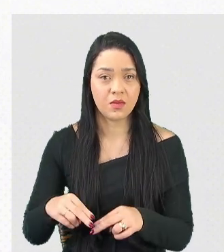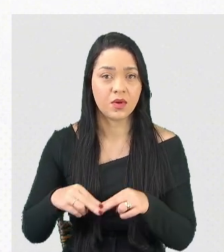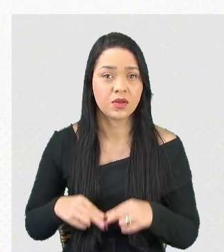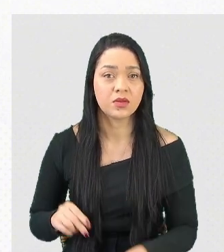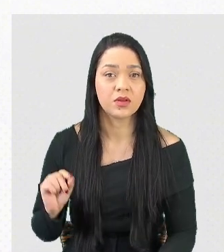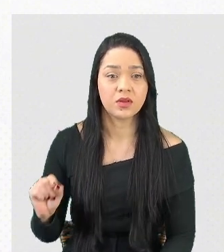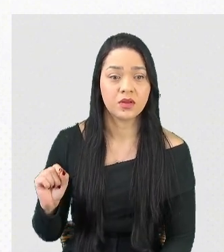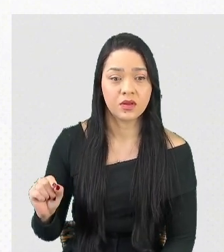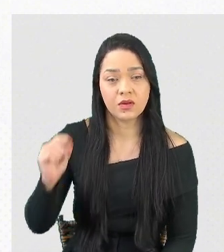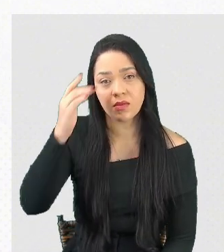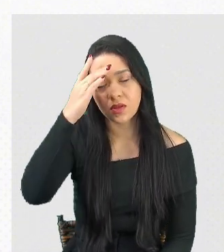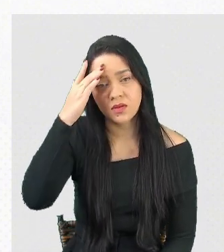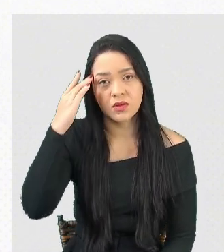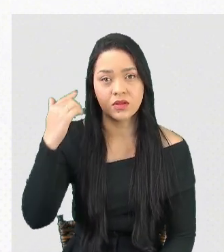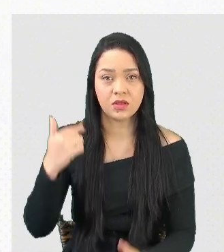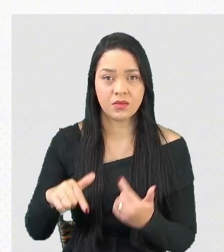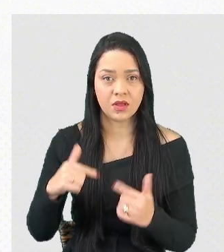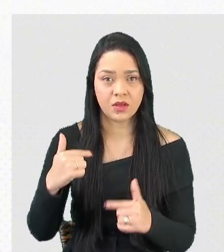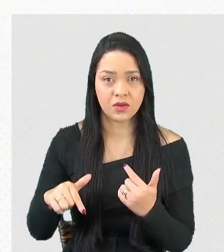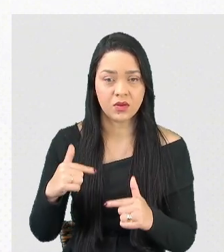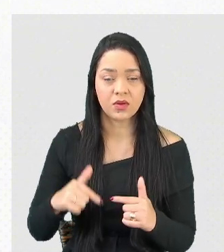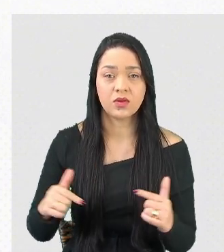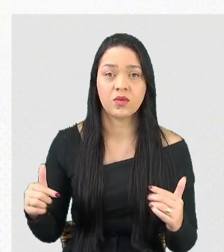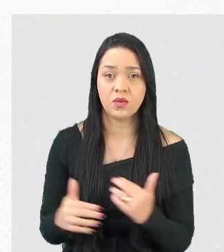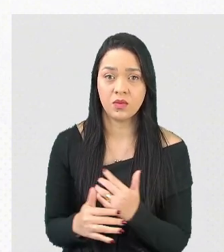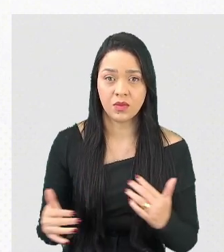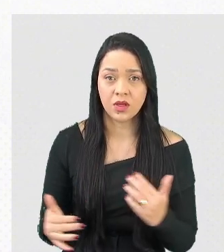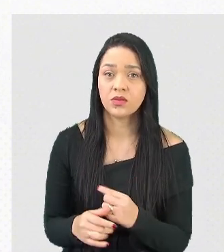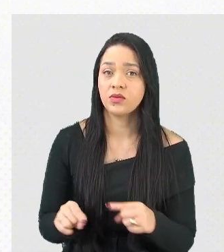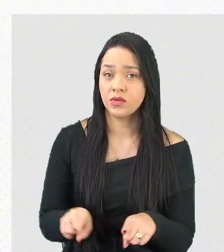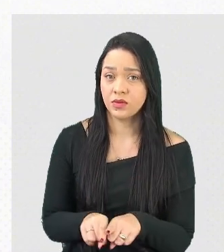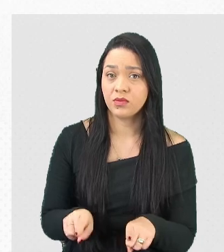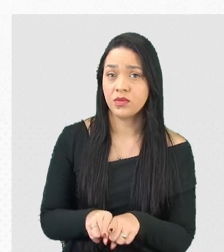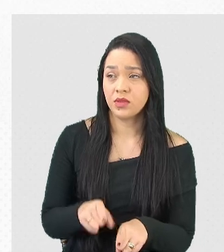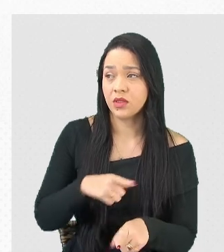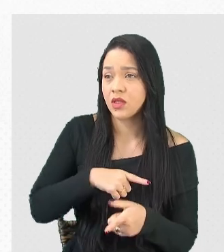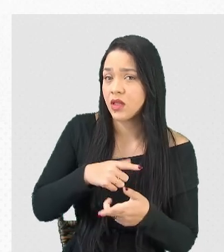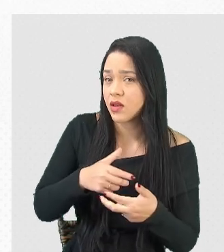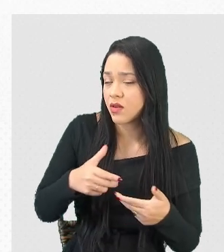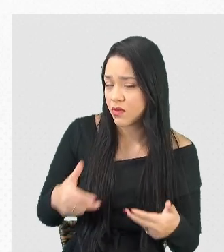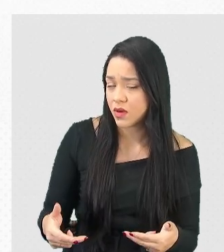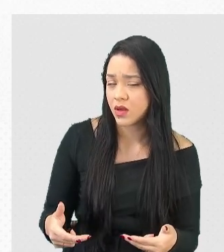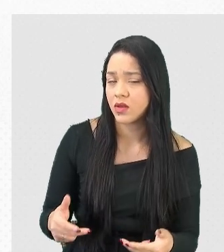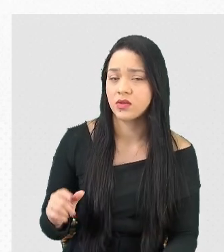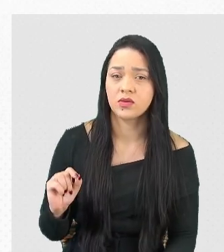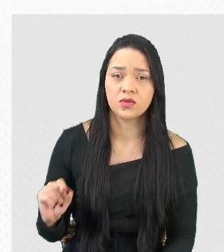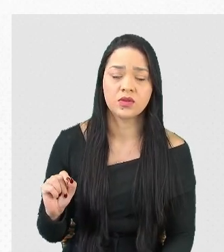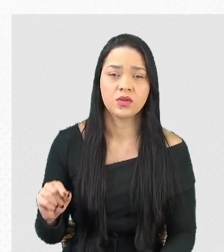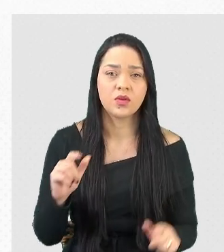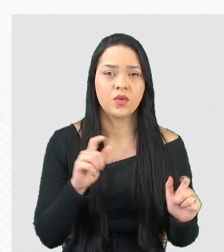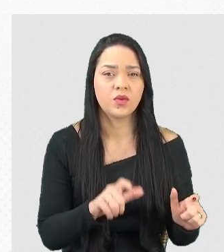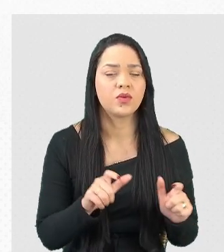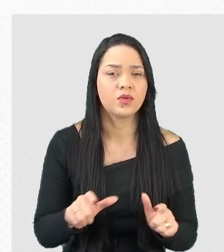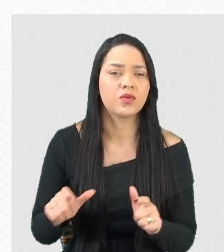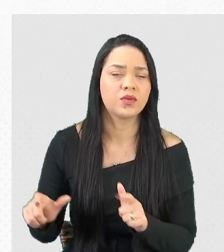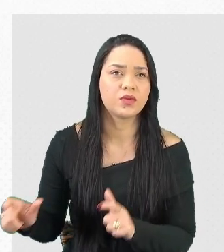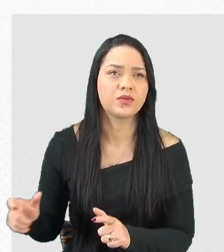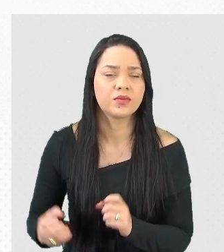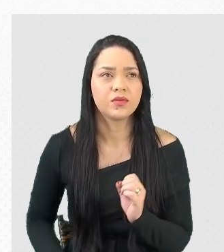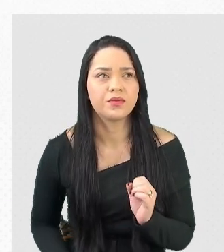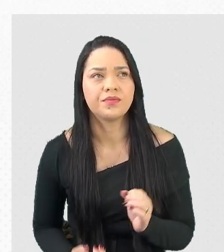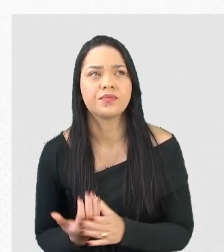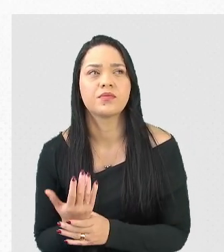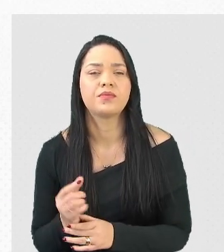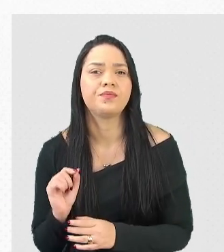grandes oficinas, no primeiro momento nos lugares em que se produzia ali as manufaturas e depois na própria indústria. Então,